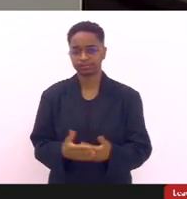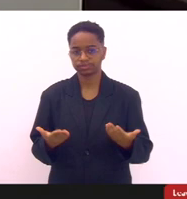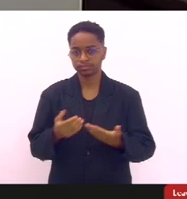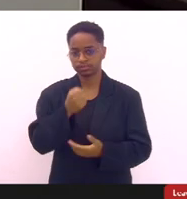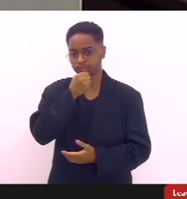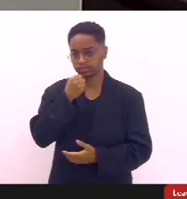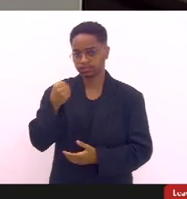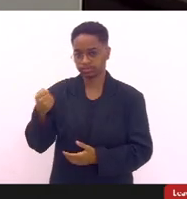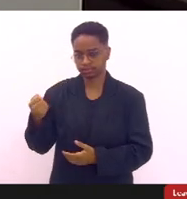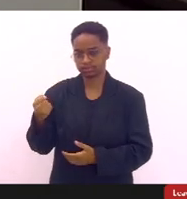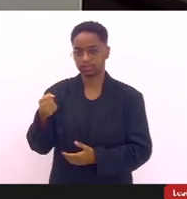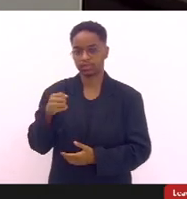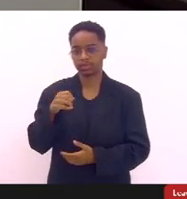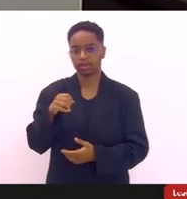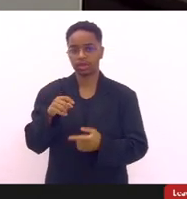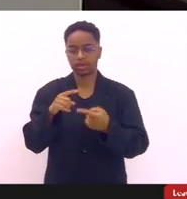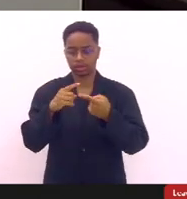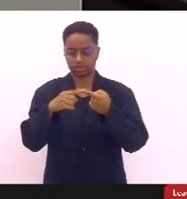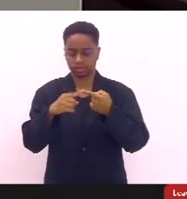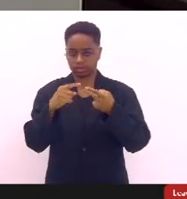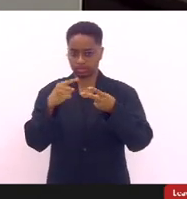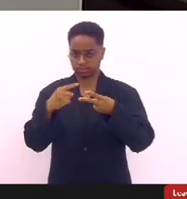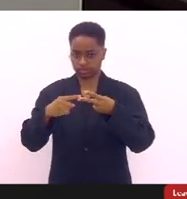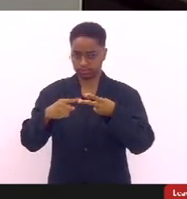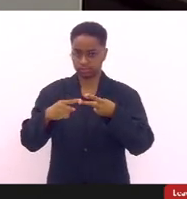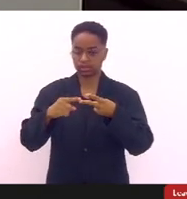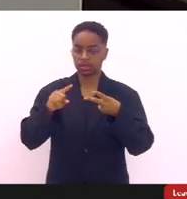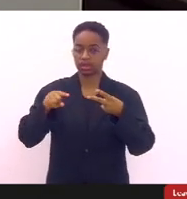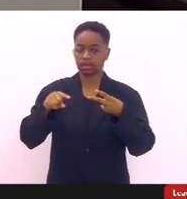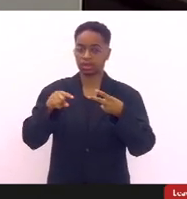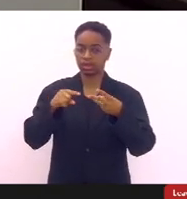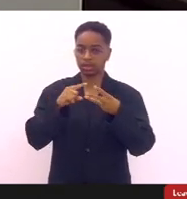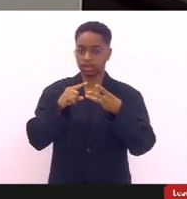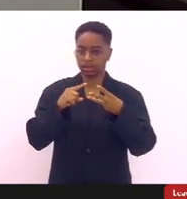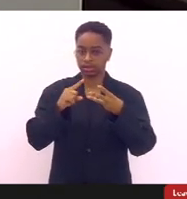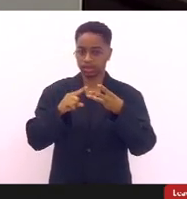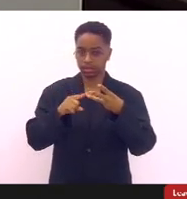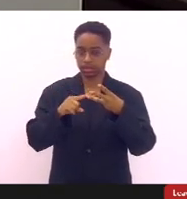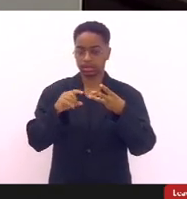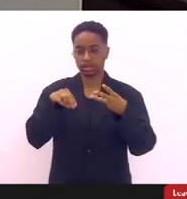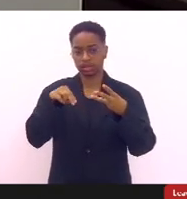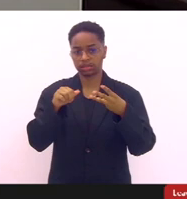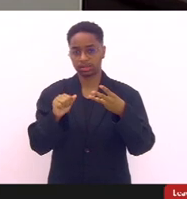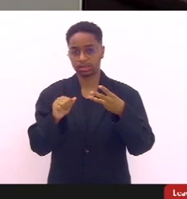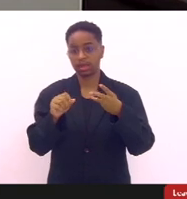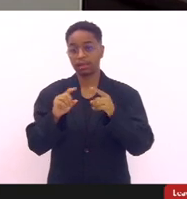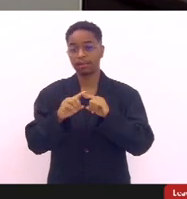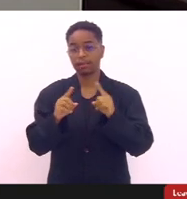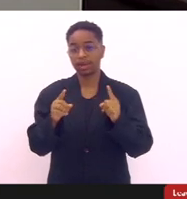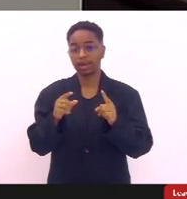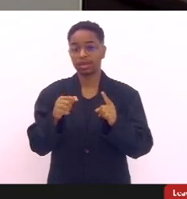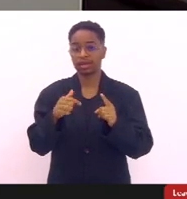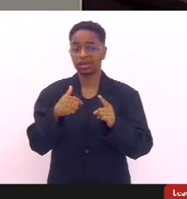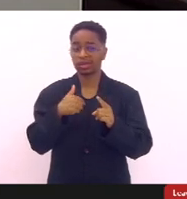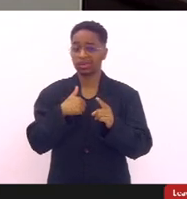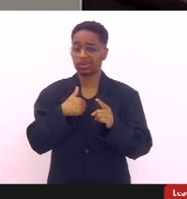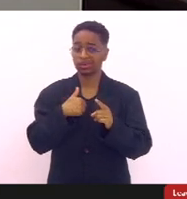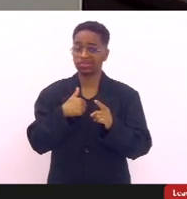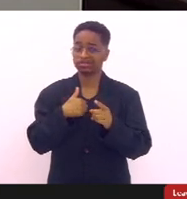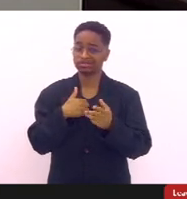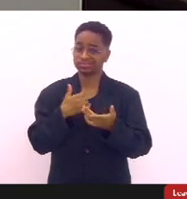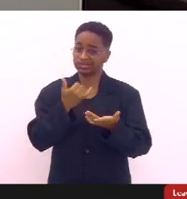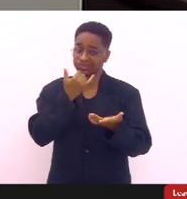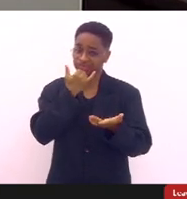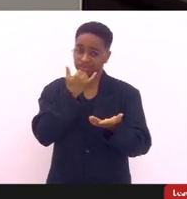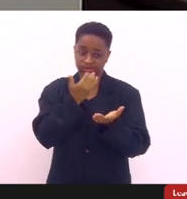doutor Ézio, depois para a doutora Regina. A Hilda não está aqui, vou passar para a Ana Leila, mas você é muito desagradável, tá, doutor